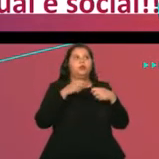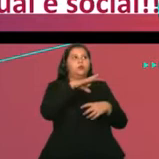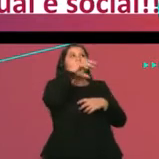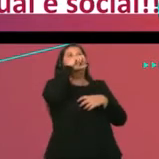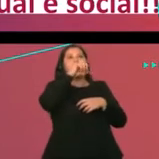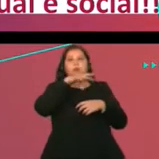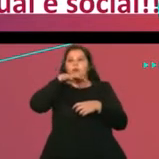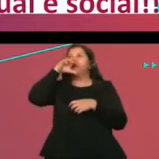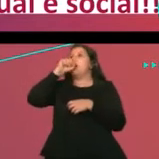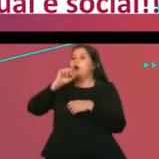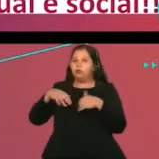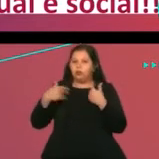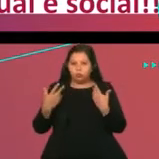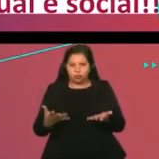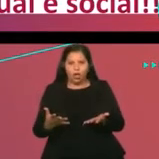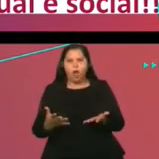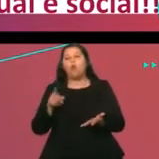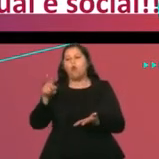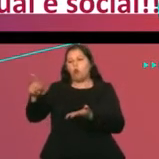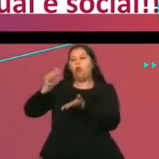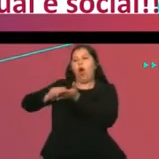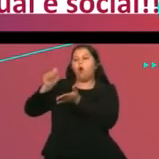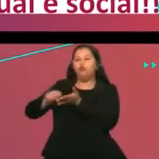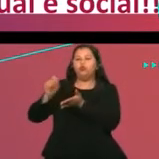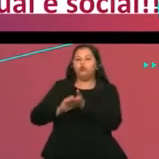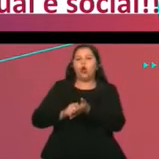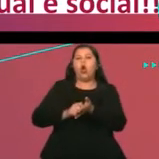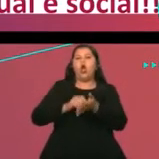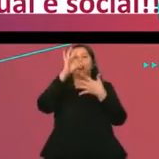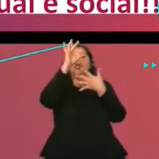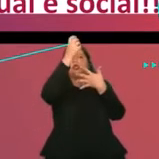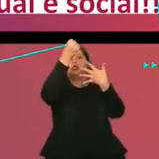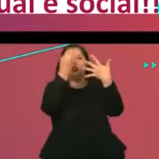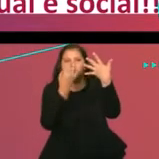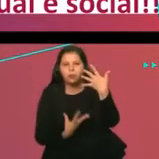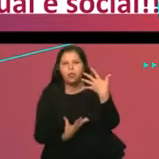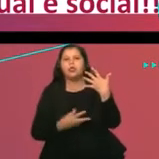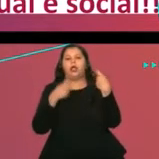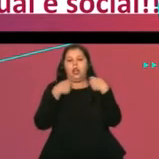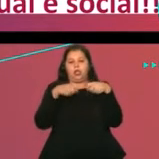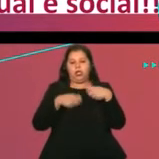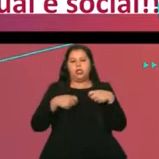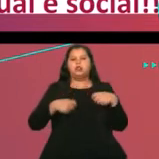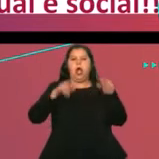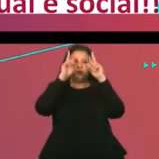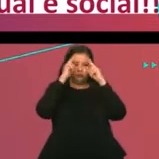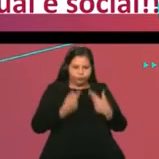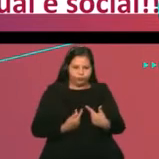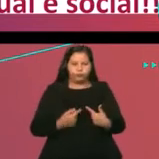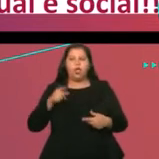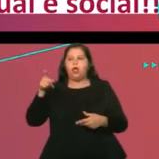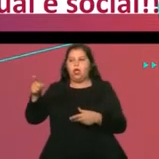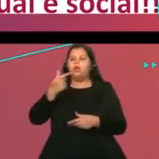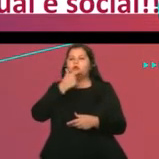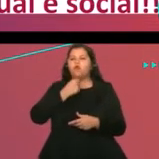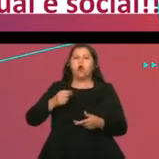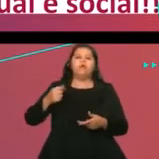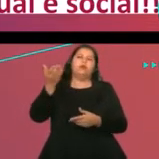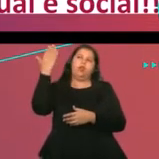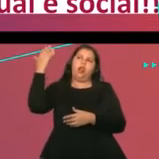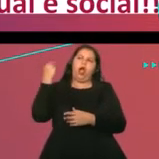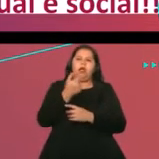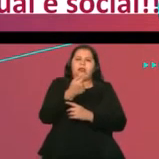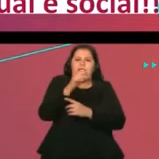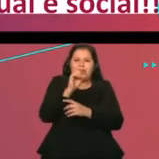mais logo ele coloca muito bem essa gelar Kia dos motivos e das necessidades do homem ele o áudio eu colocar o isso lá na década